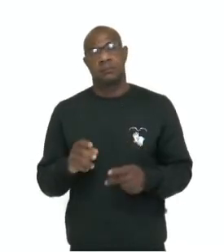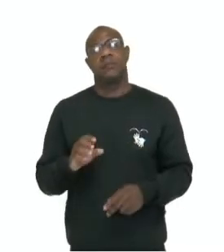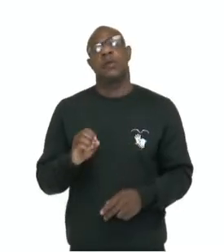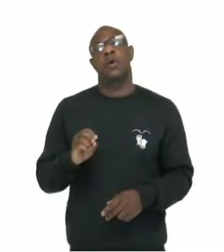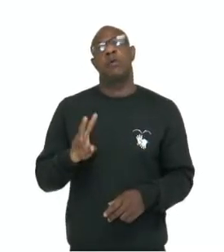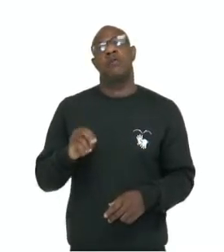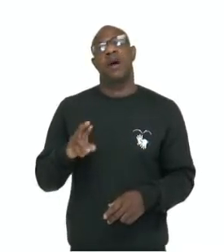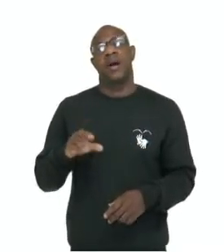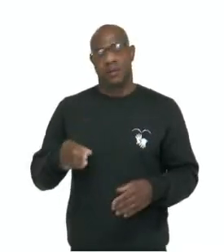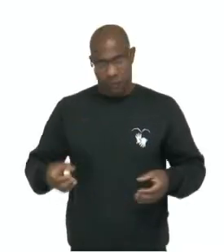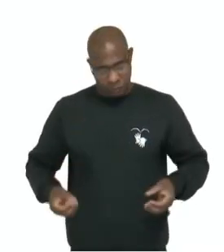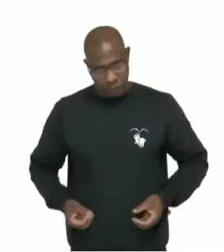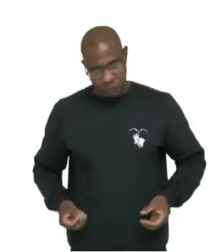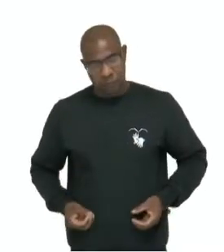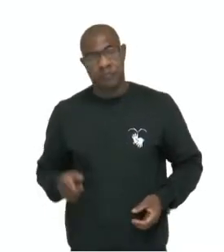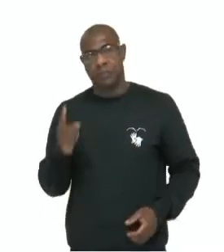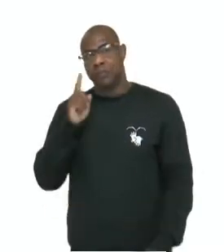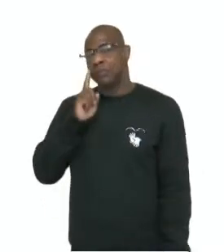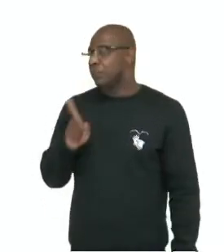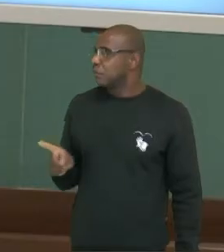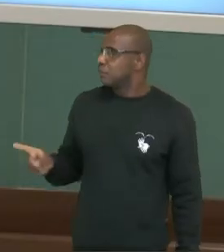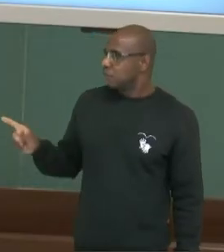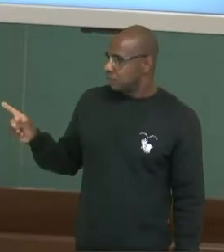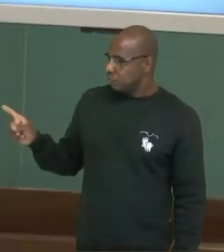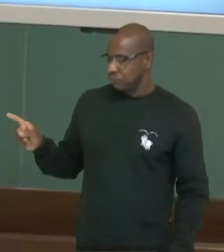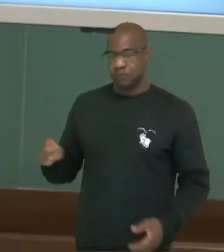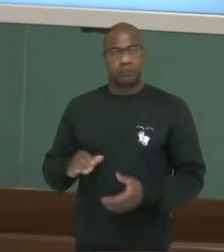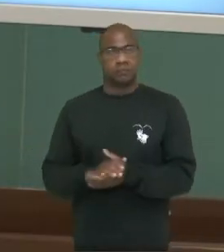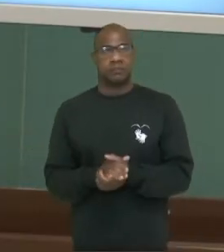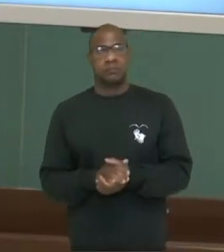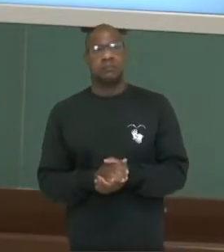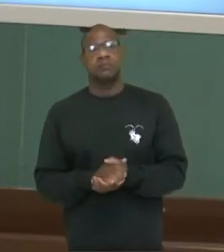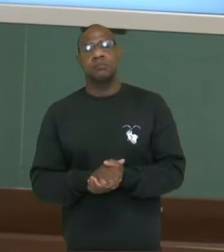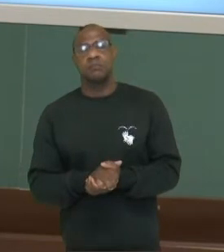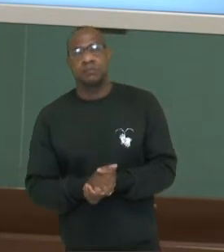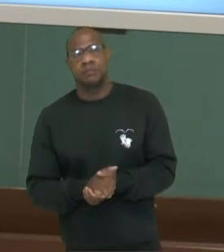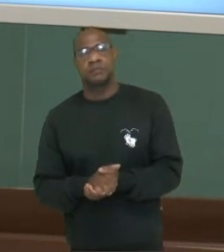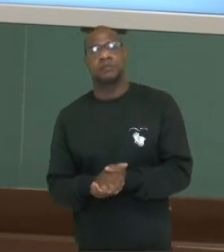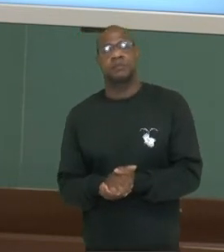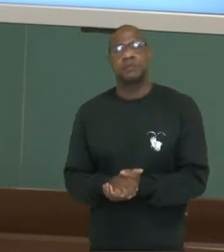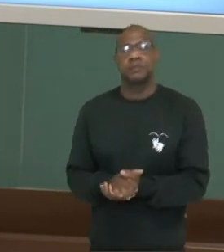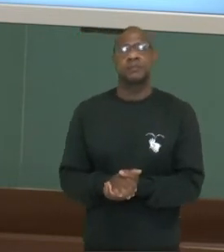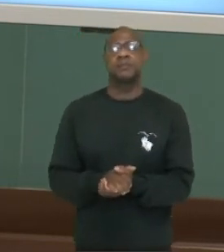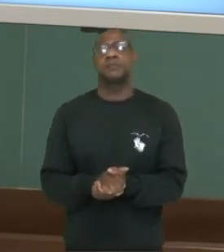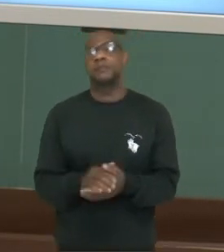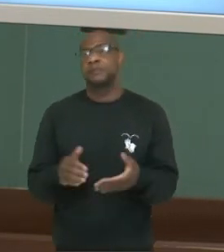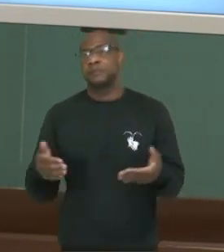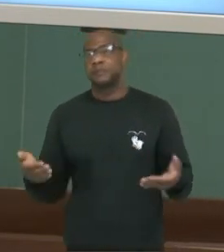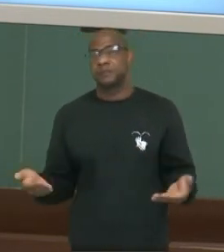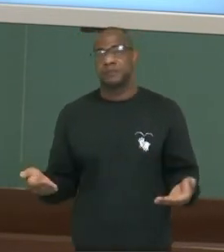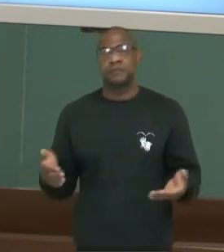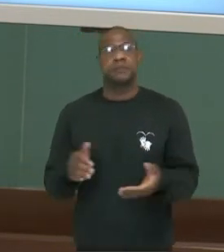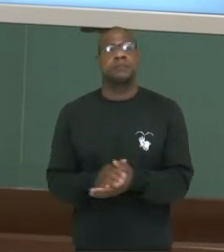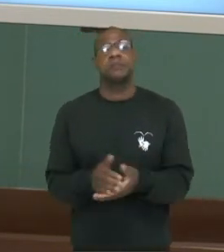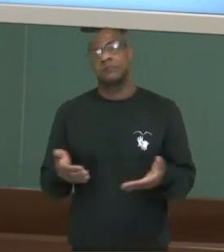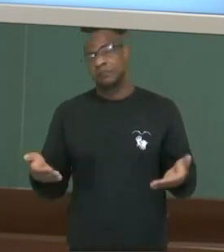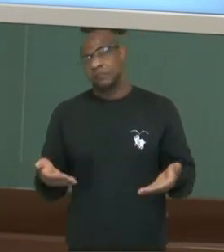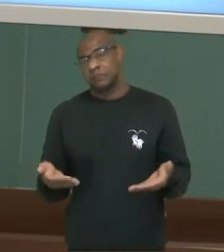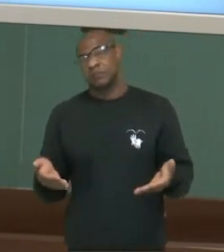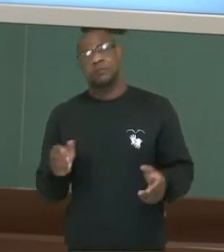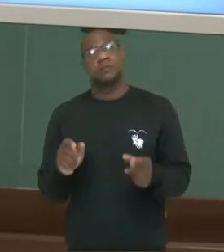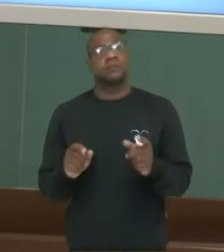são o estrógeno, que vai formar o endométrio, e a progesterona, que vai manter esse endométrio. Agora vamos lá